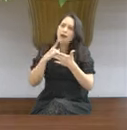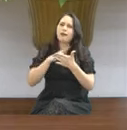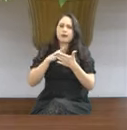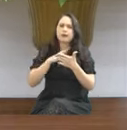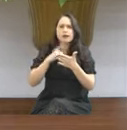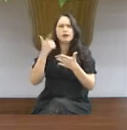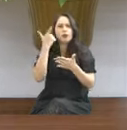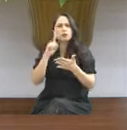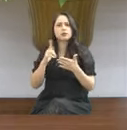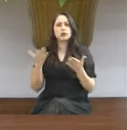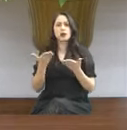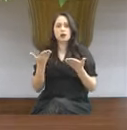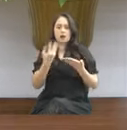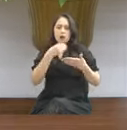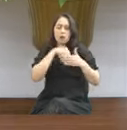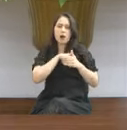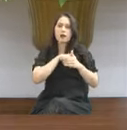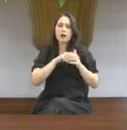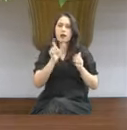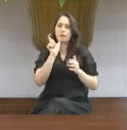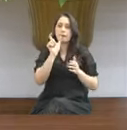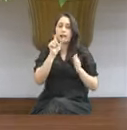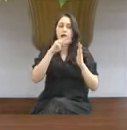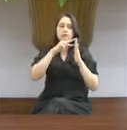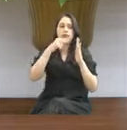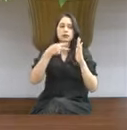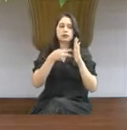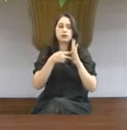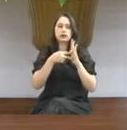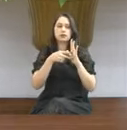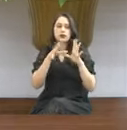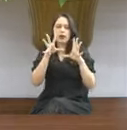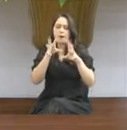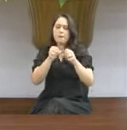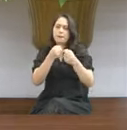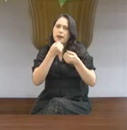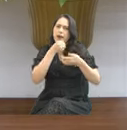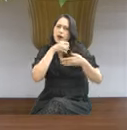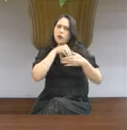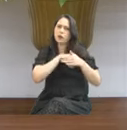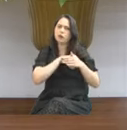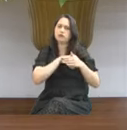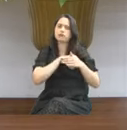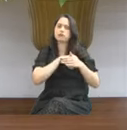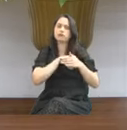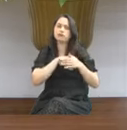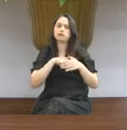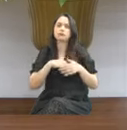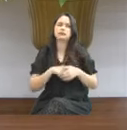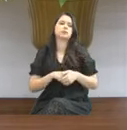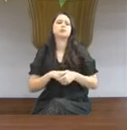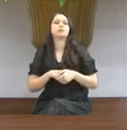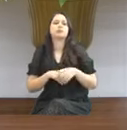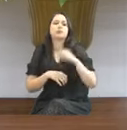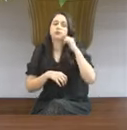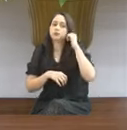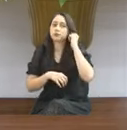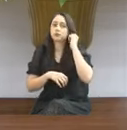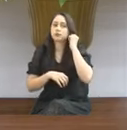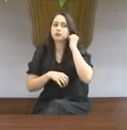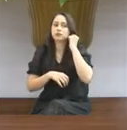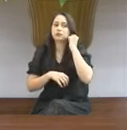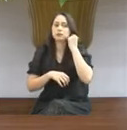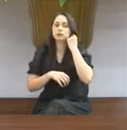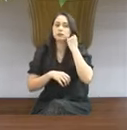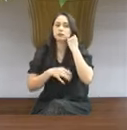que a palavra guardar significa apertar algo. O autor diz: guarde isso que Deus te